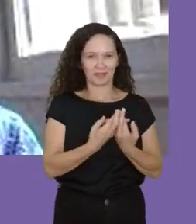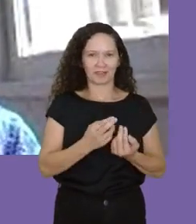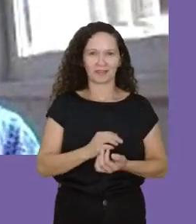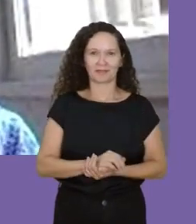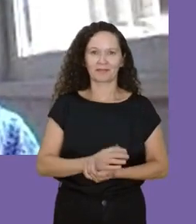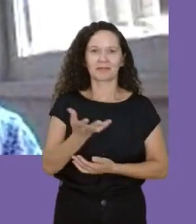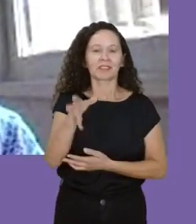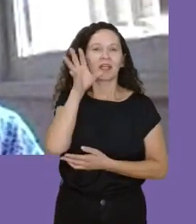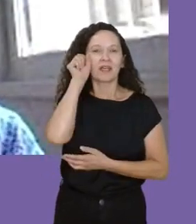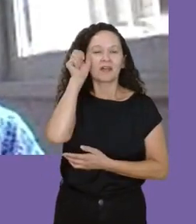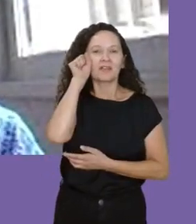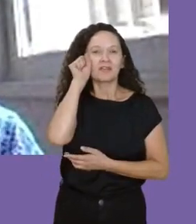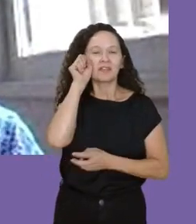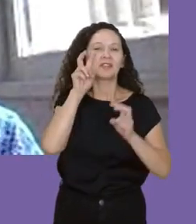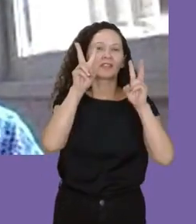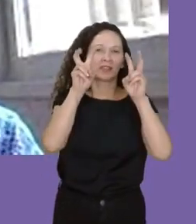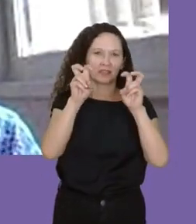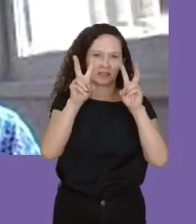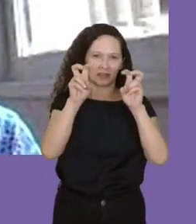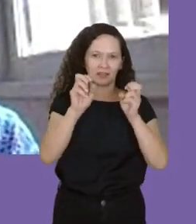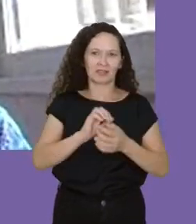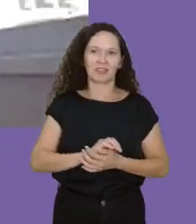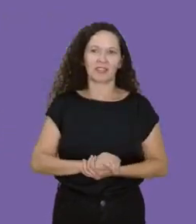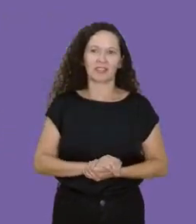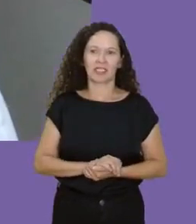E queria ouvi-la sobre essa questão.